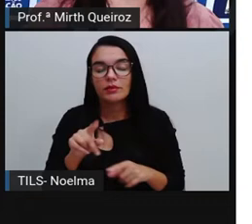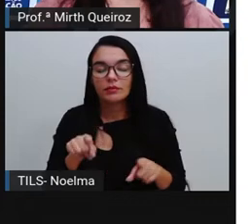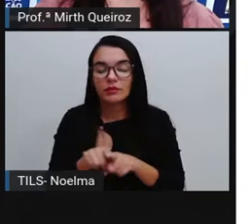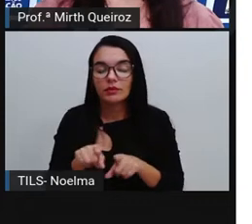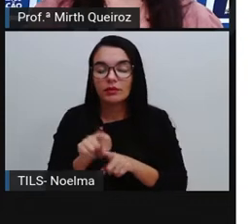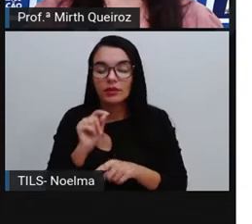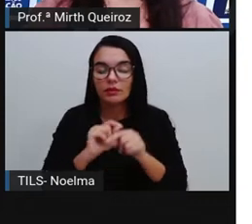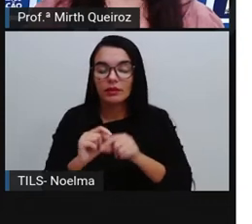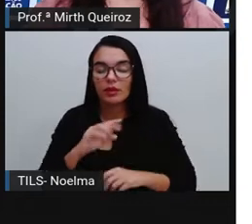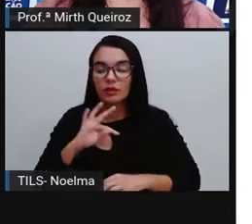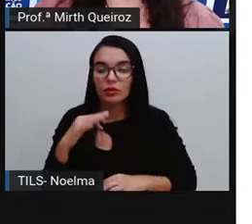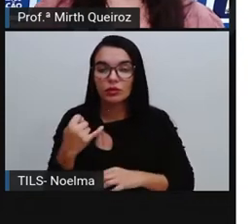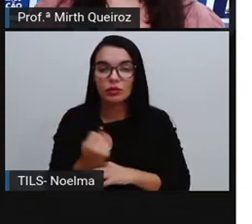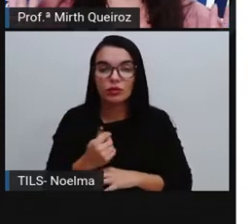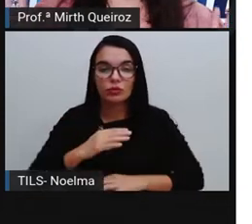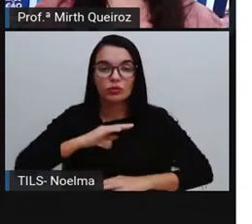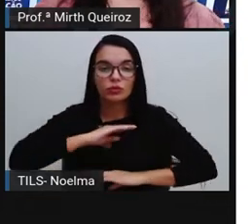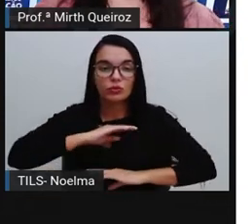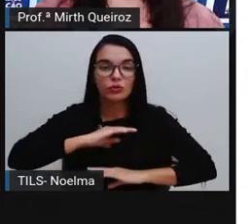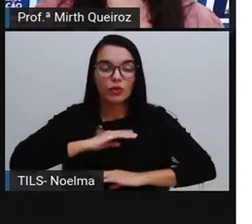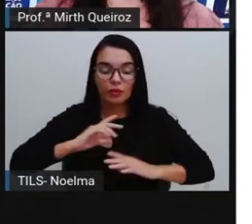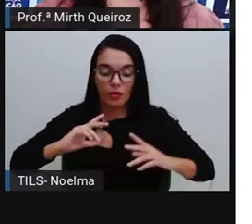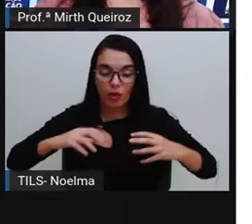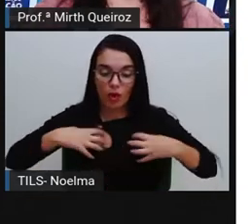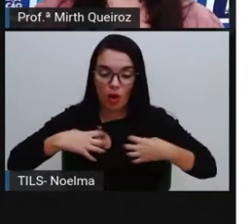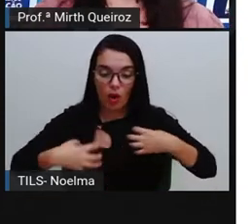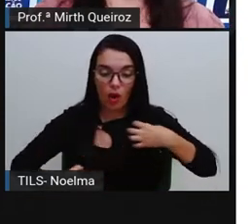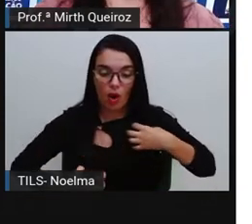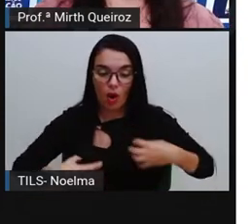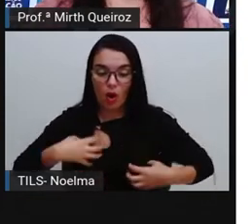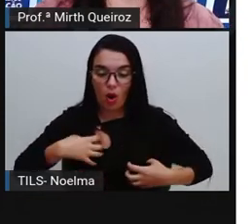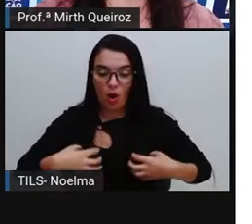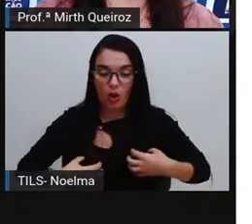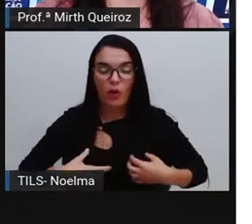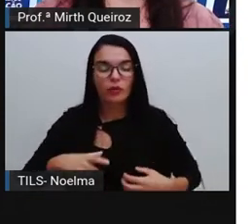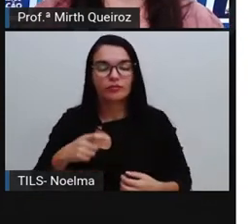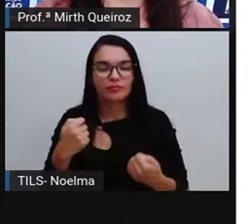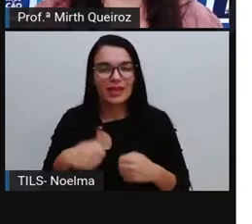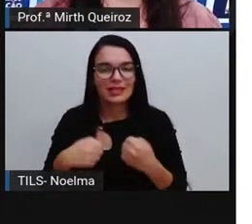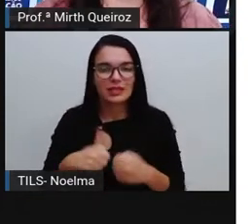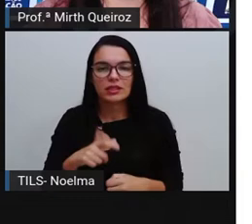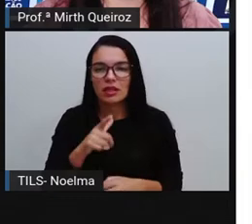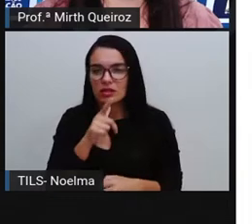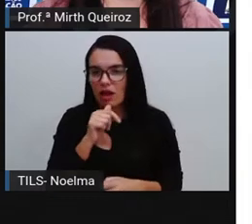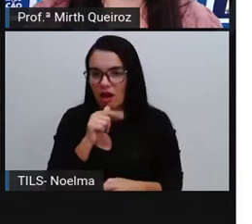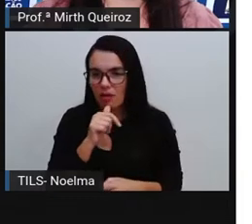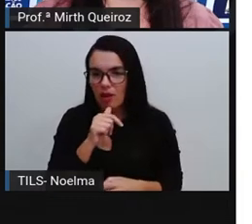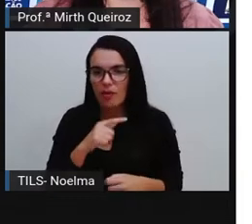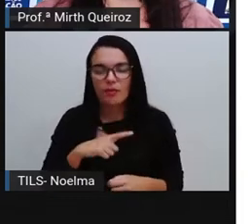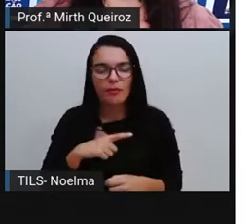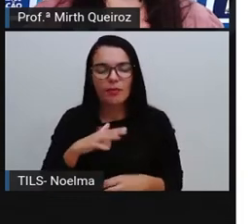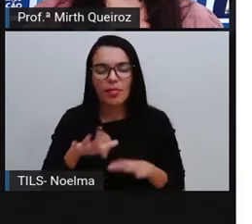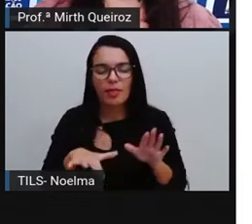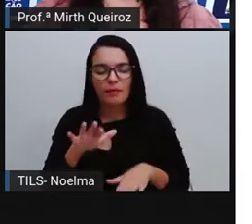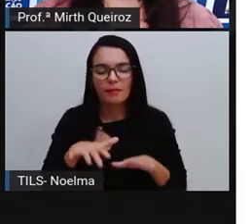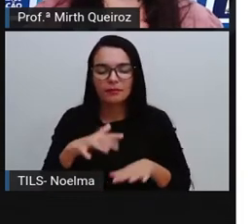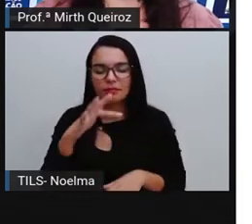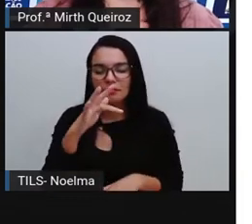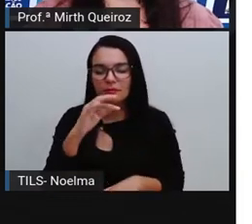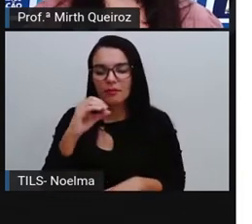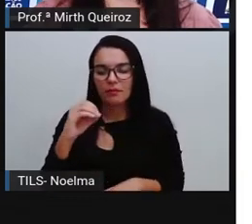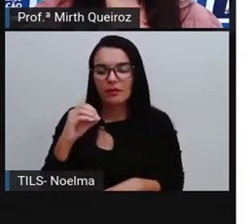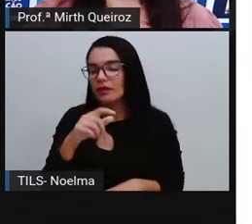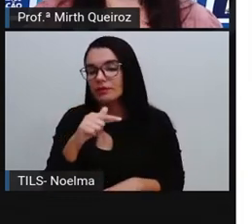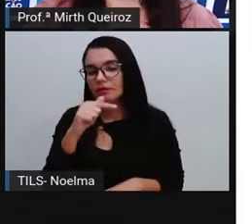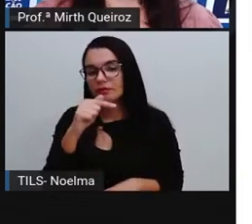também por água, né? Cerca de 70% do nosso corpo vai ser formado aí por água. Imagine aí se a gente não tomar